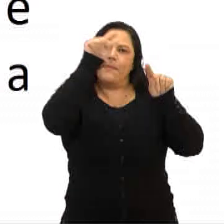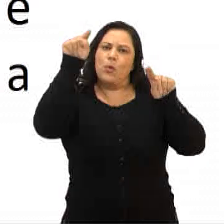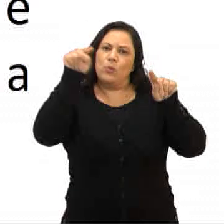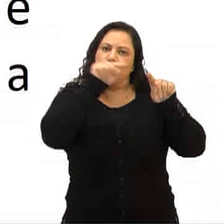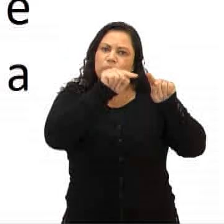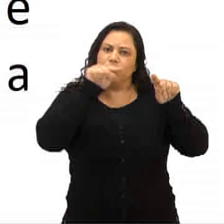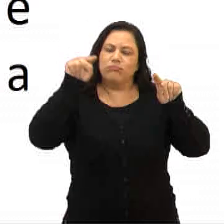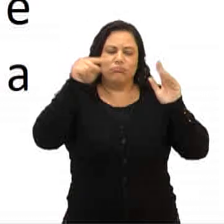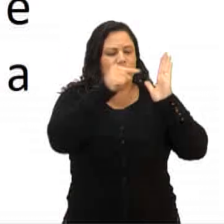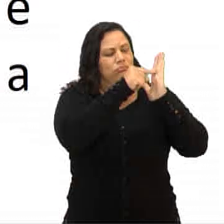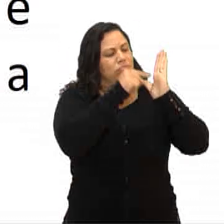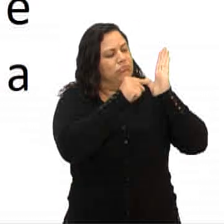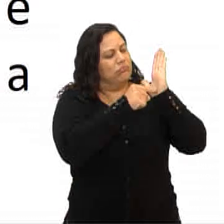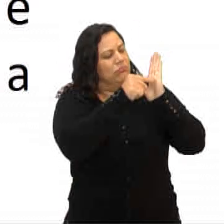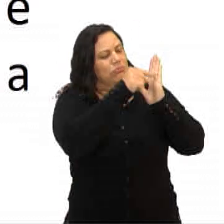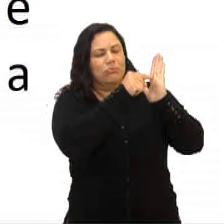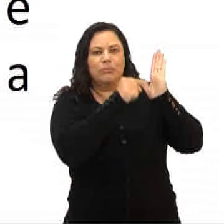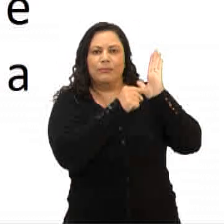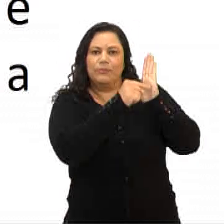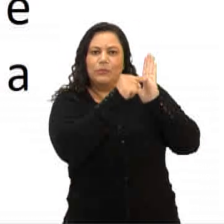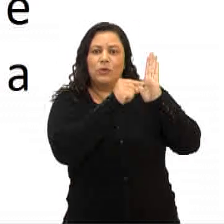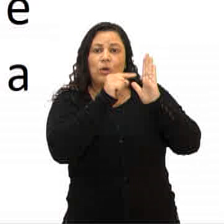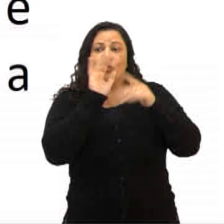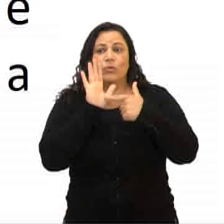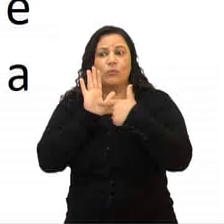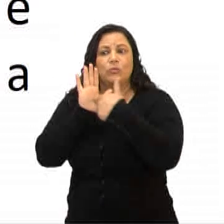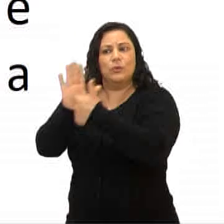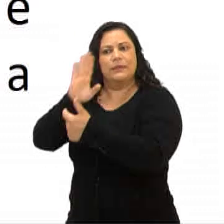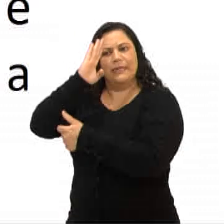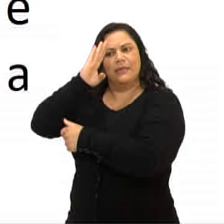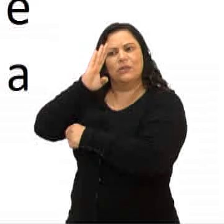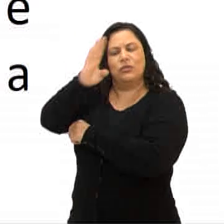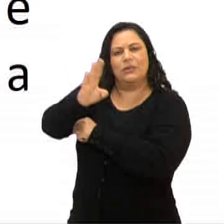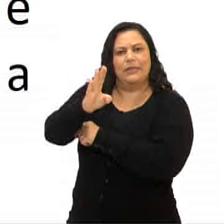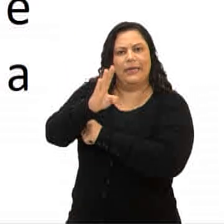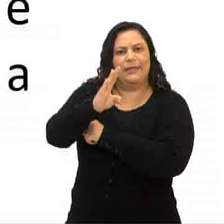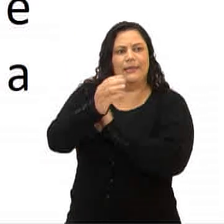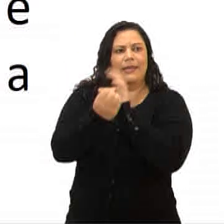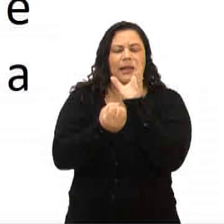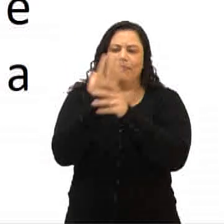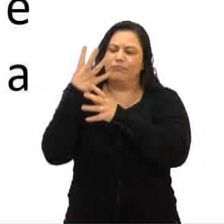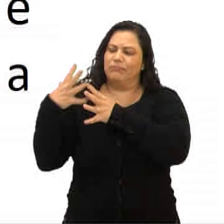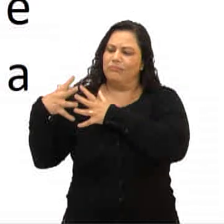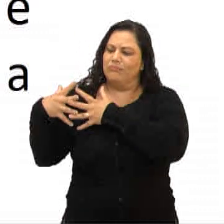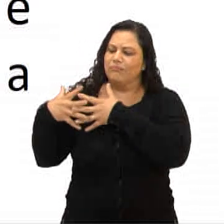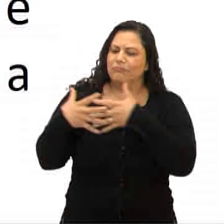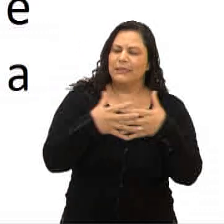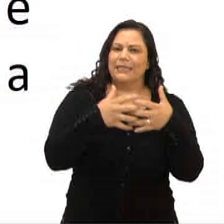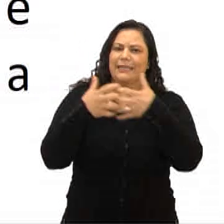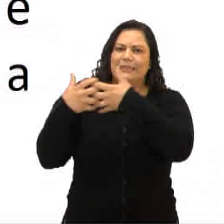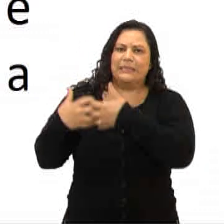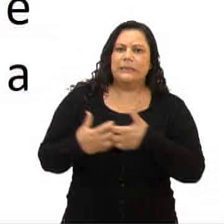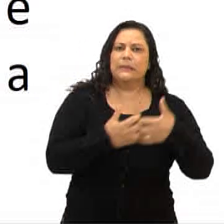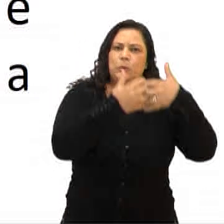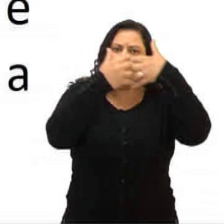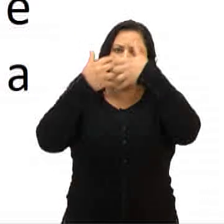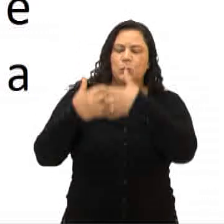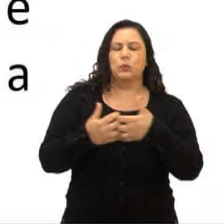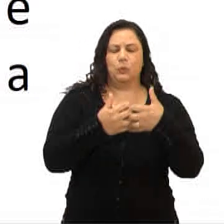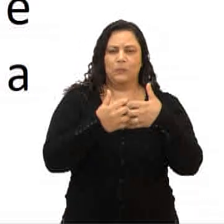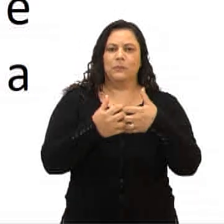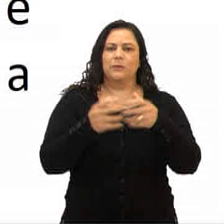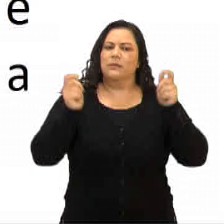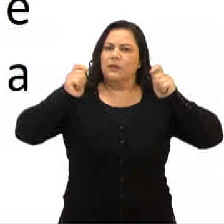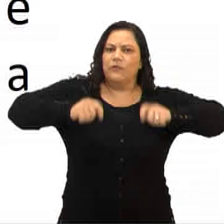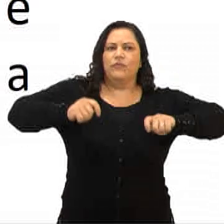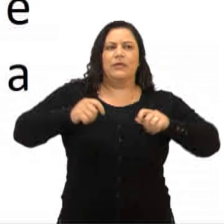são representadas diretamente, elas nascem da justa posição de tom, aquele entrelaçamento que vinha lá no impressionismo, tá? O